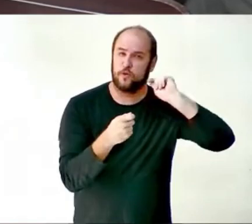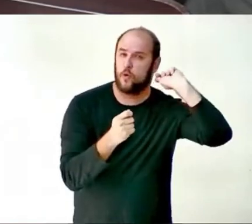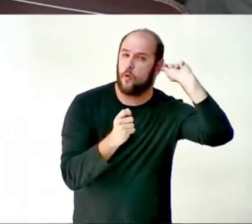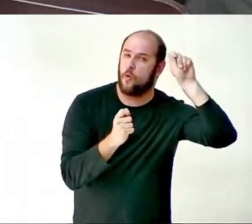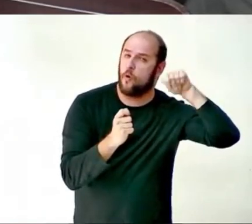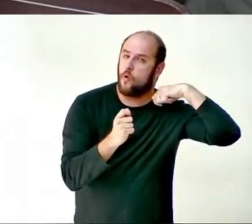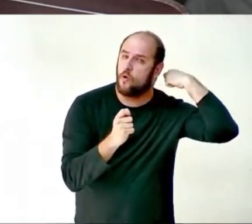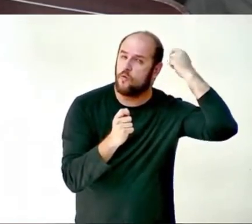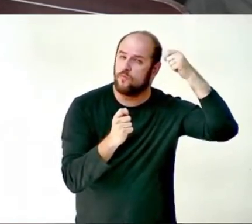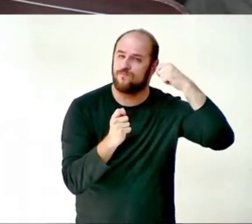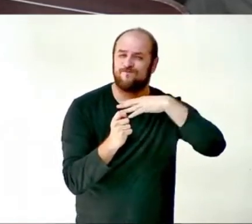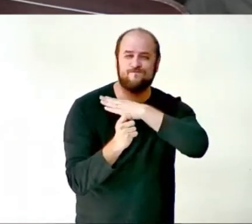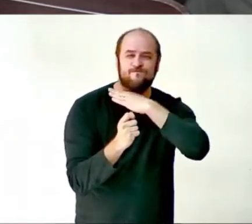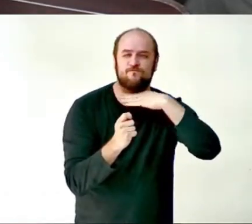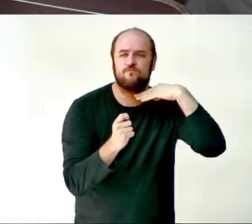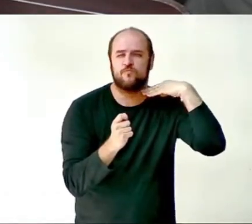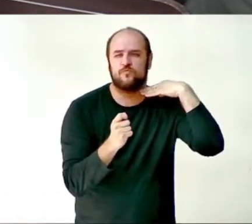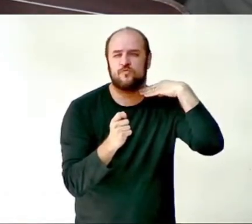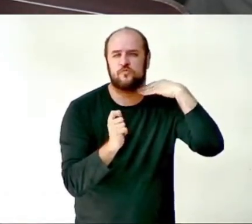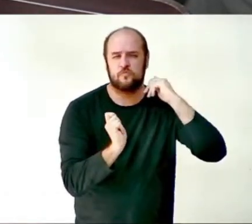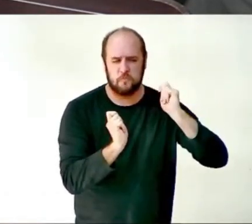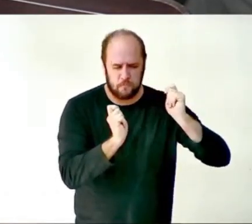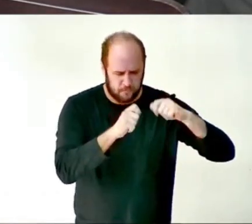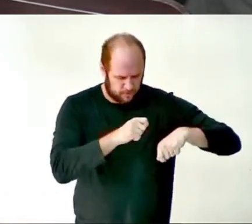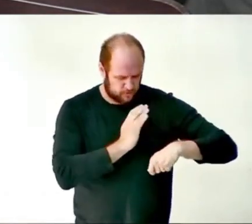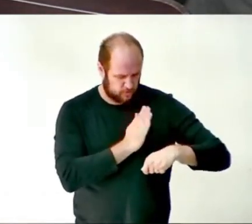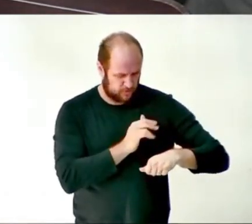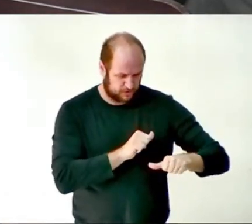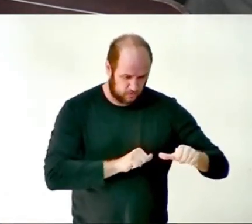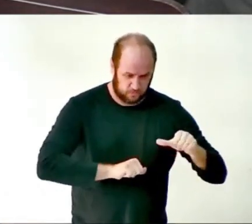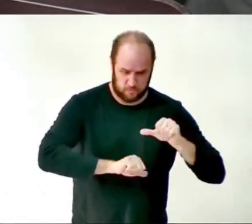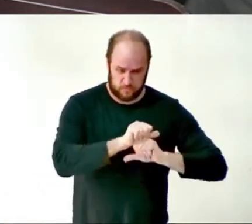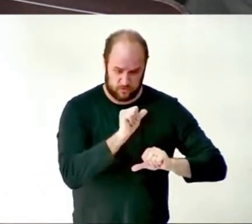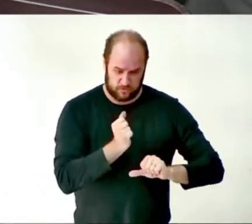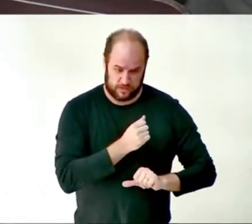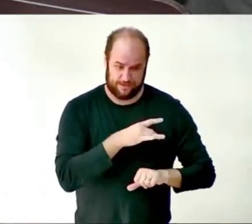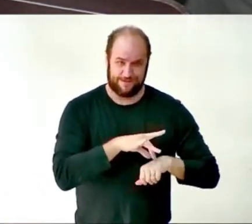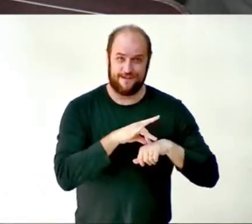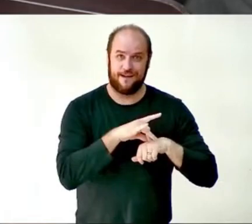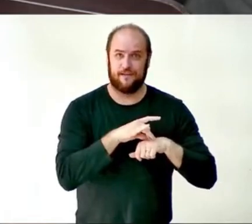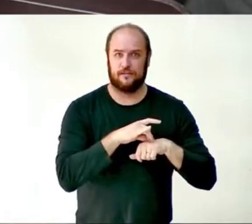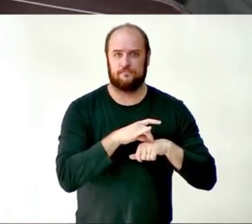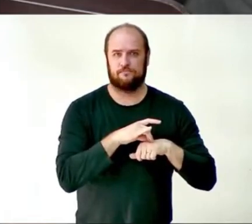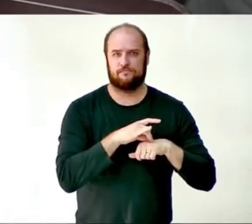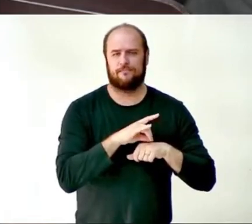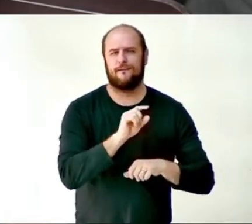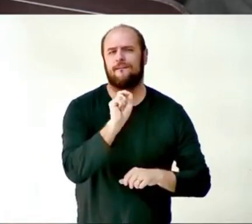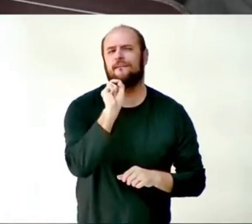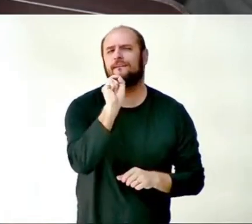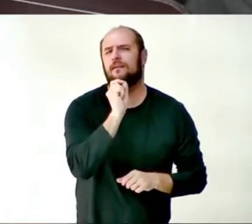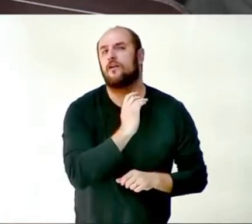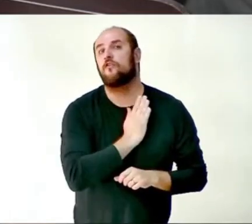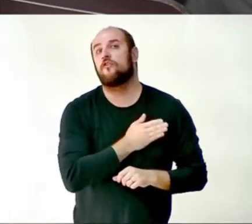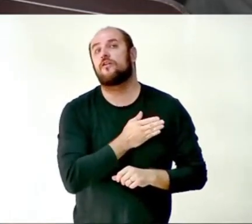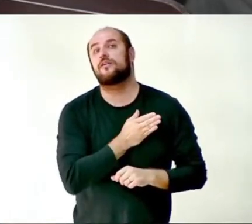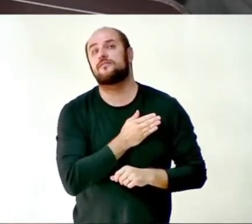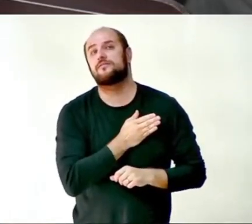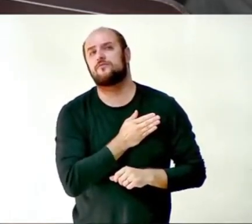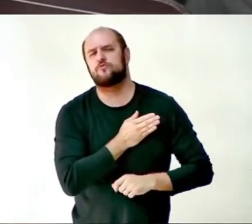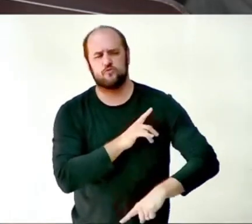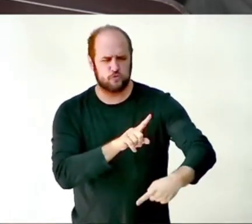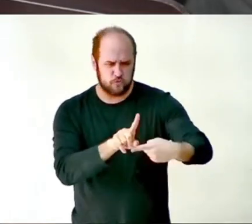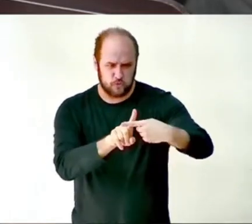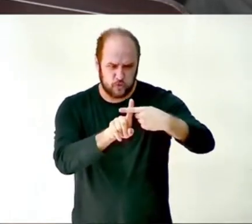cordeiro morto para que esse coração não fosse um coração de pedra. O que é que tem no nosso coração? A mensagem